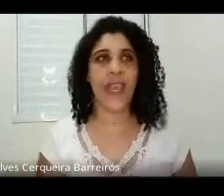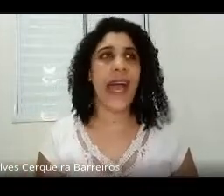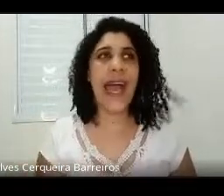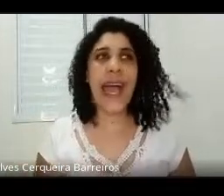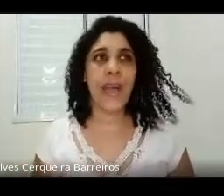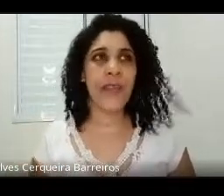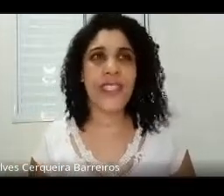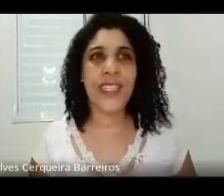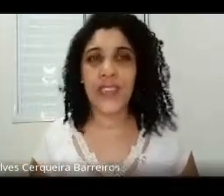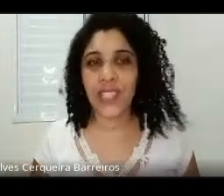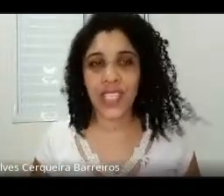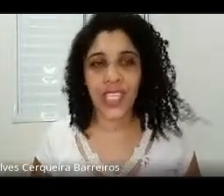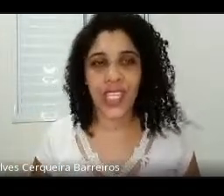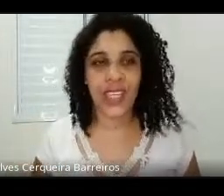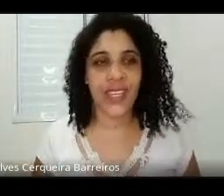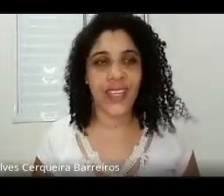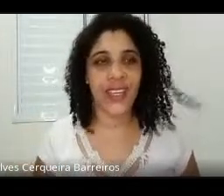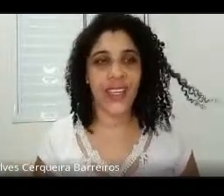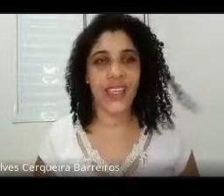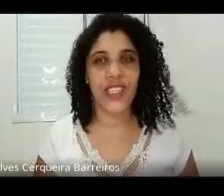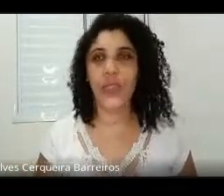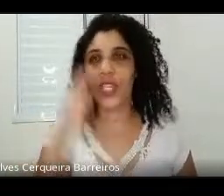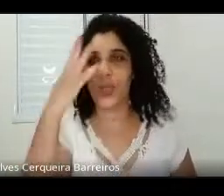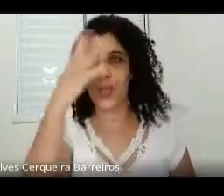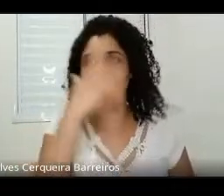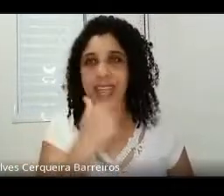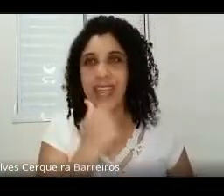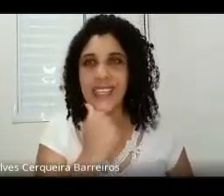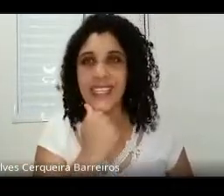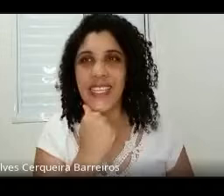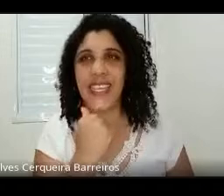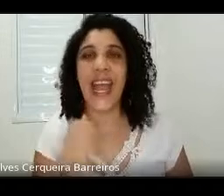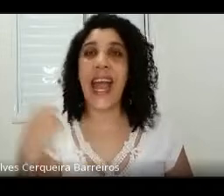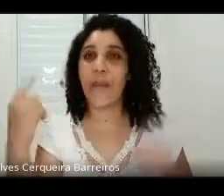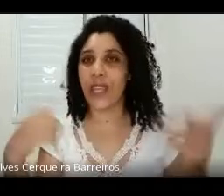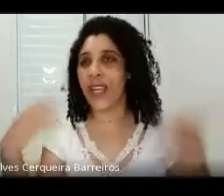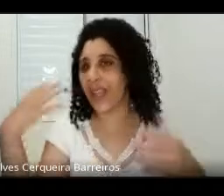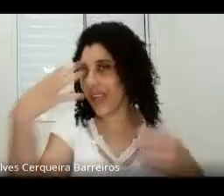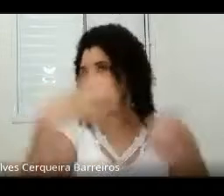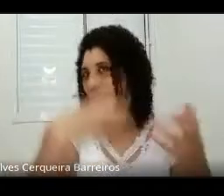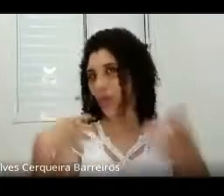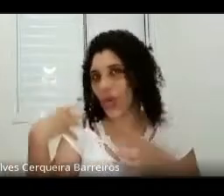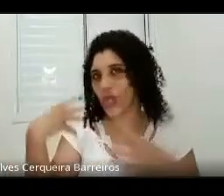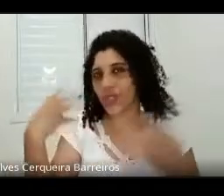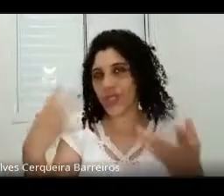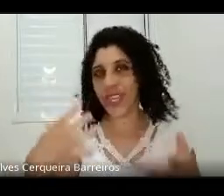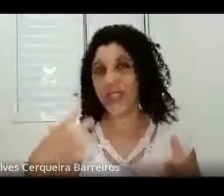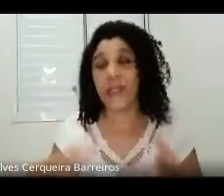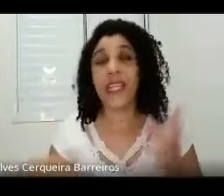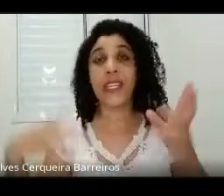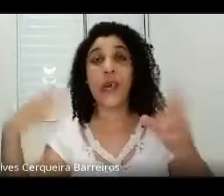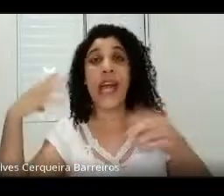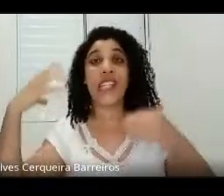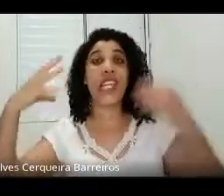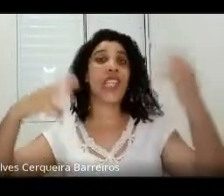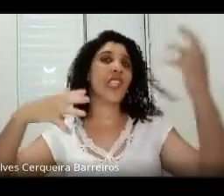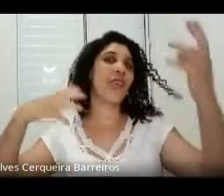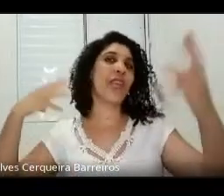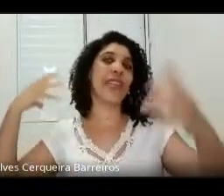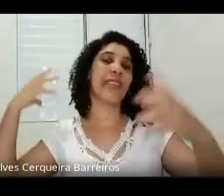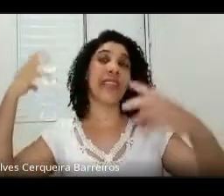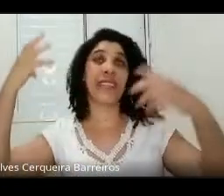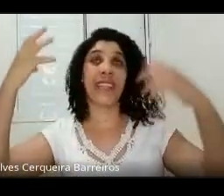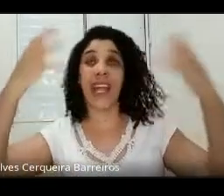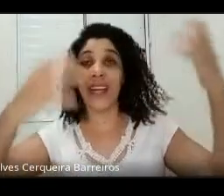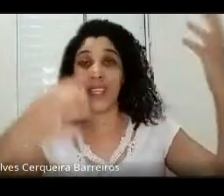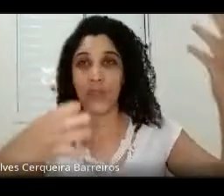sinal. Ah, porque o sinal de bonito é assim. Ah, porque é no rosto, não sei o quê. Então, a gente que